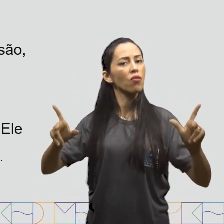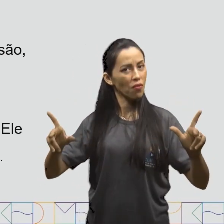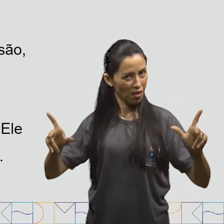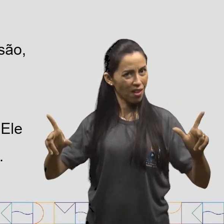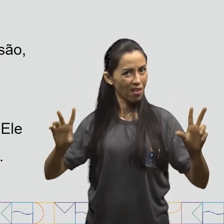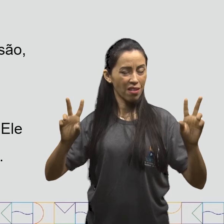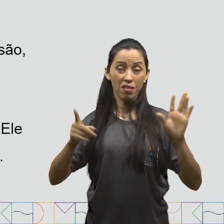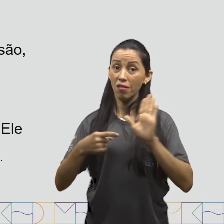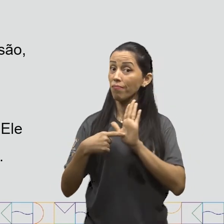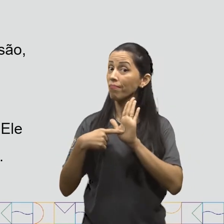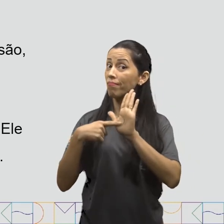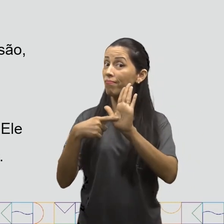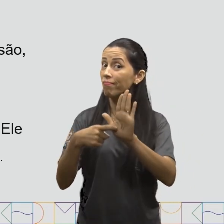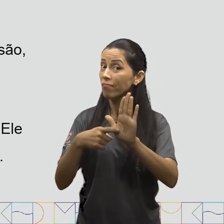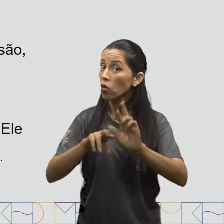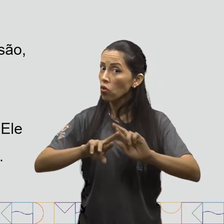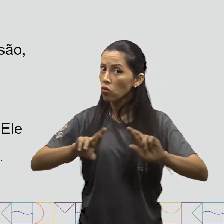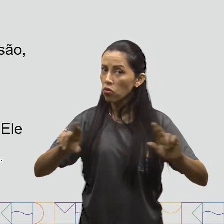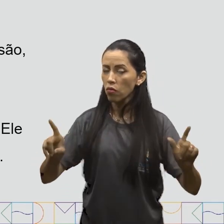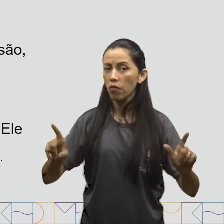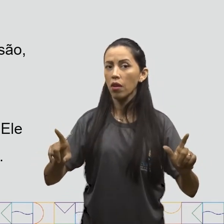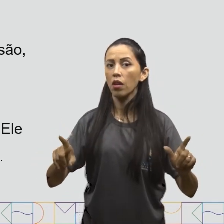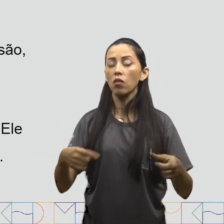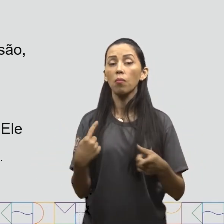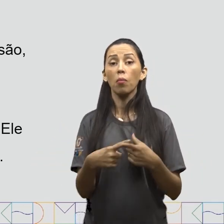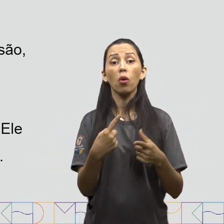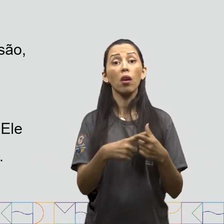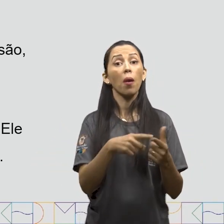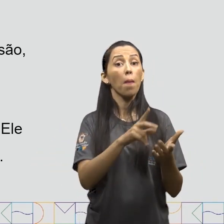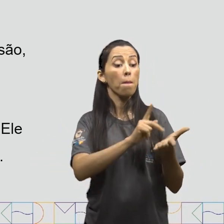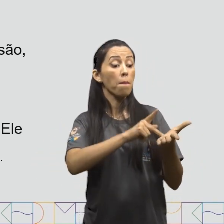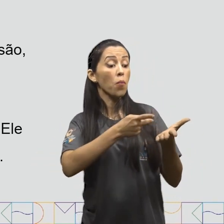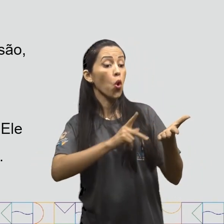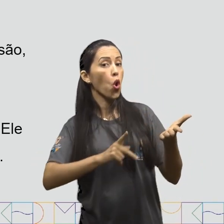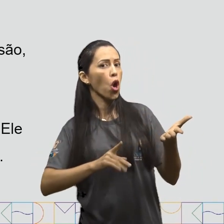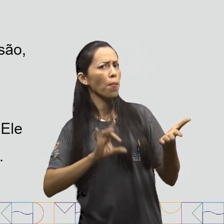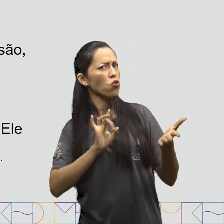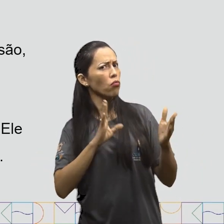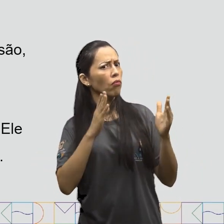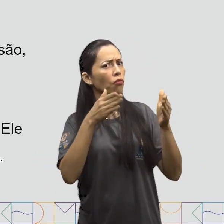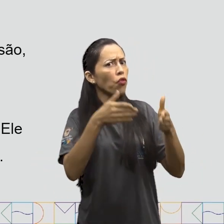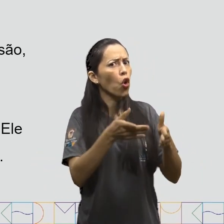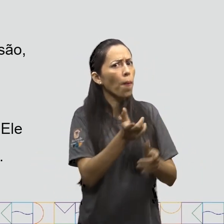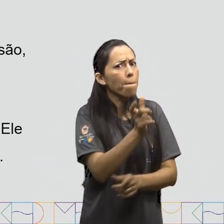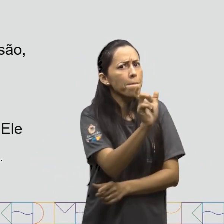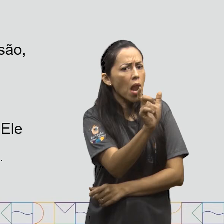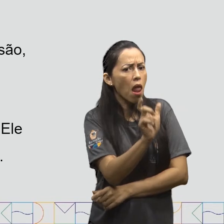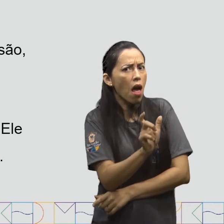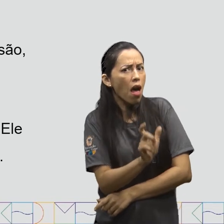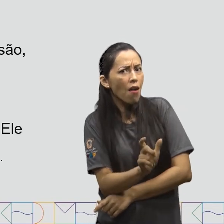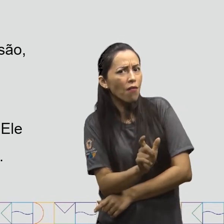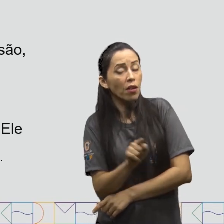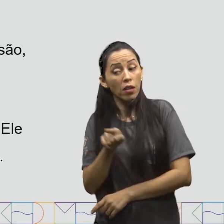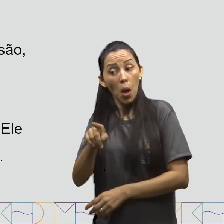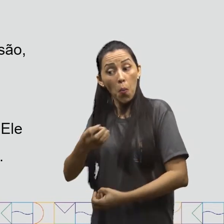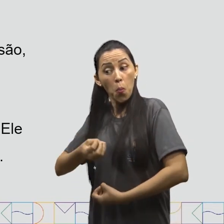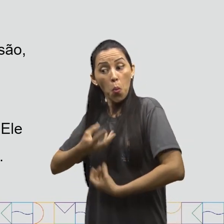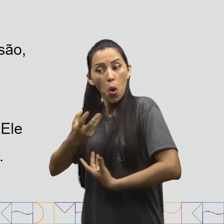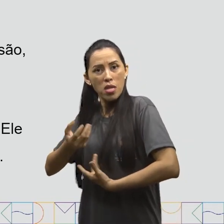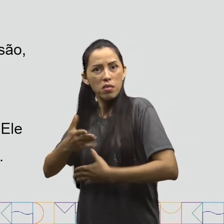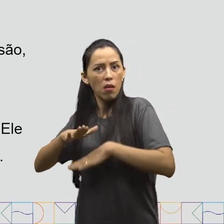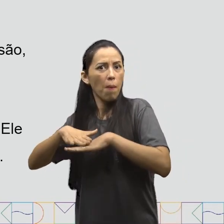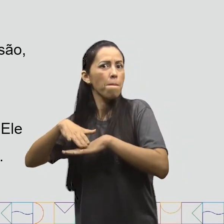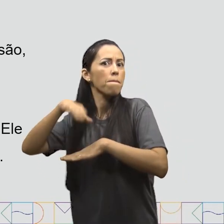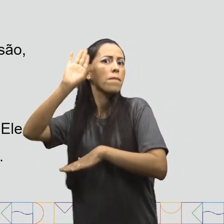de expressão. Enquanto o poema são somente palavras, na poesia temos mais do que